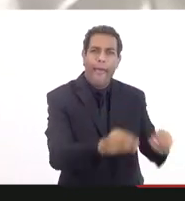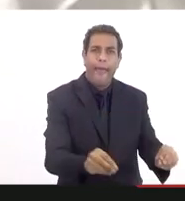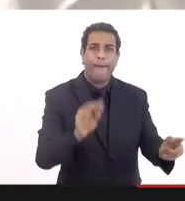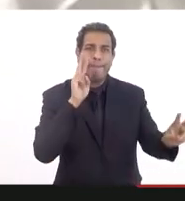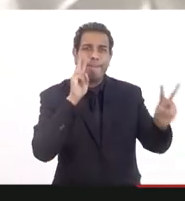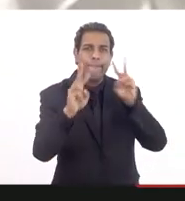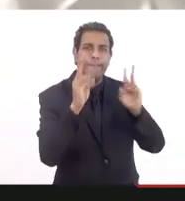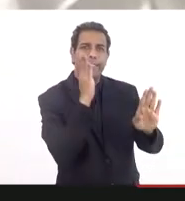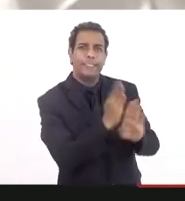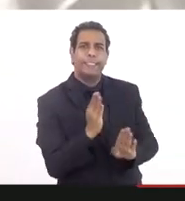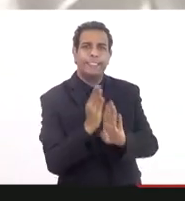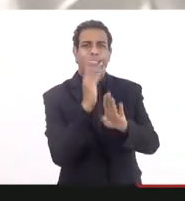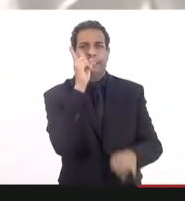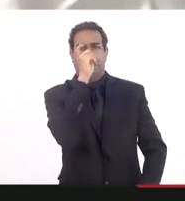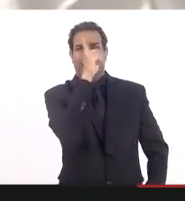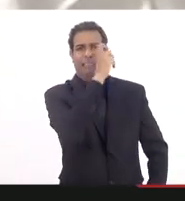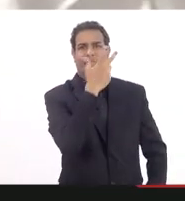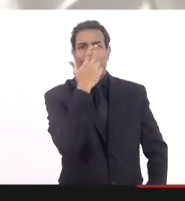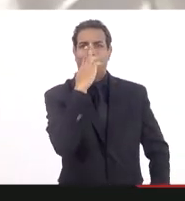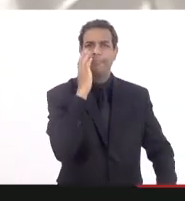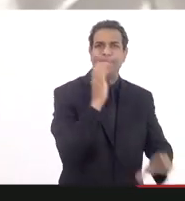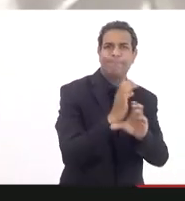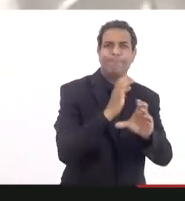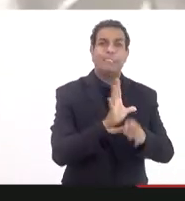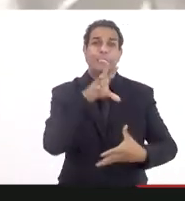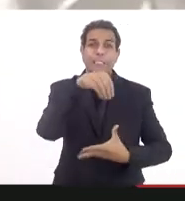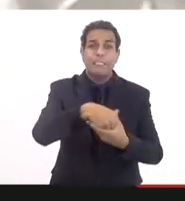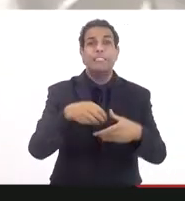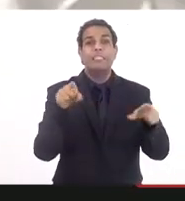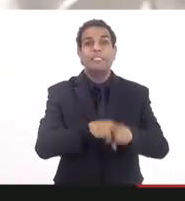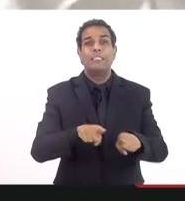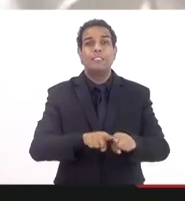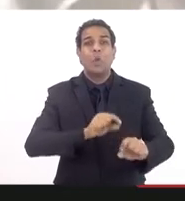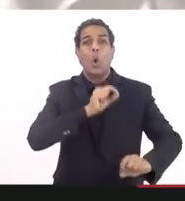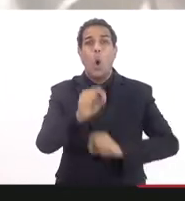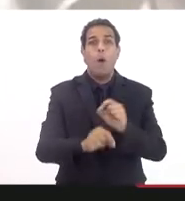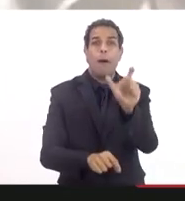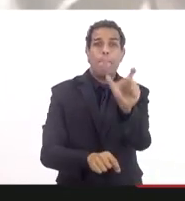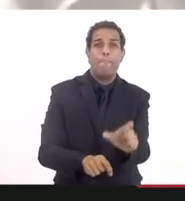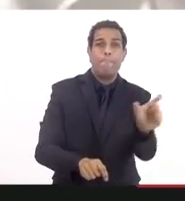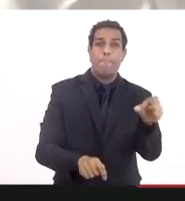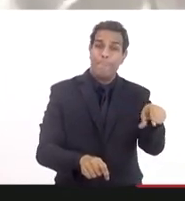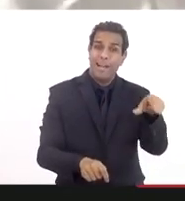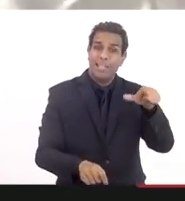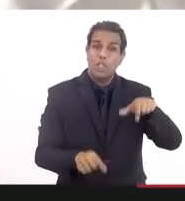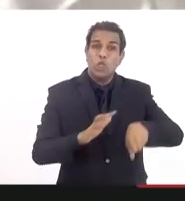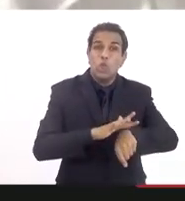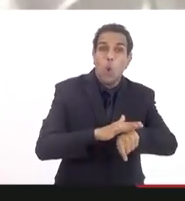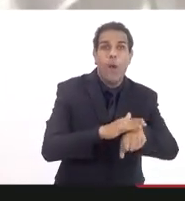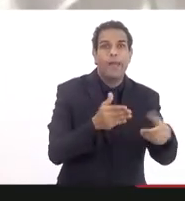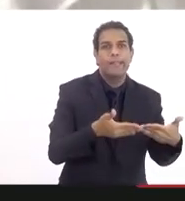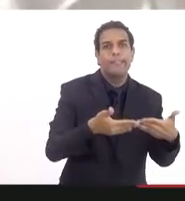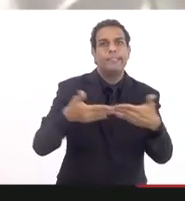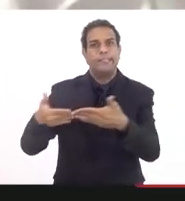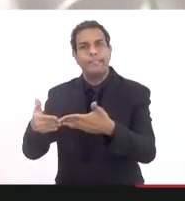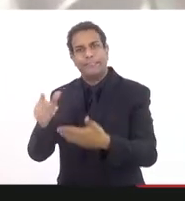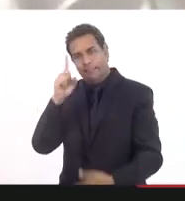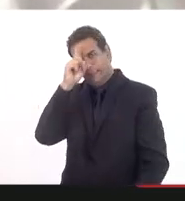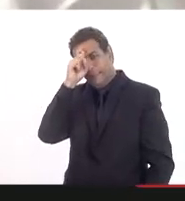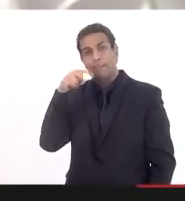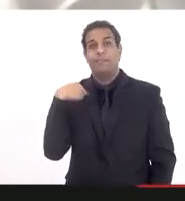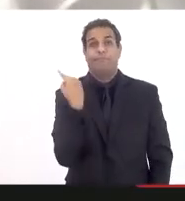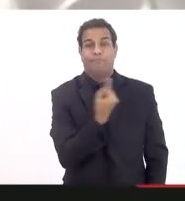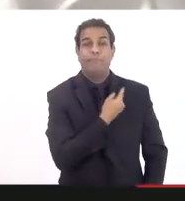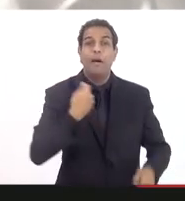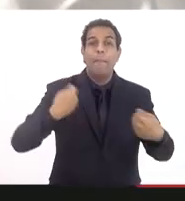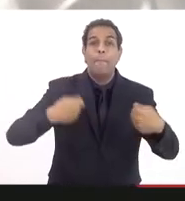do diagnóstico, temos uma dificuldade na manutenção do paciente no tratamento, então é preciso que se crie,